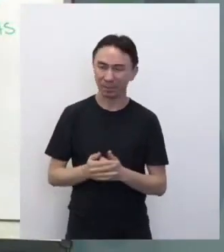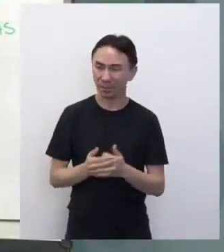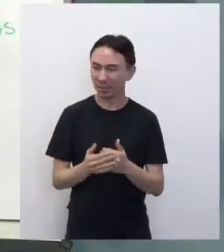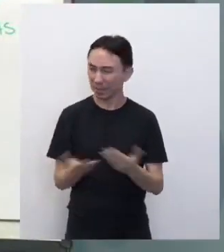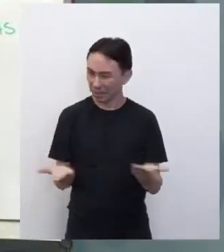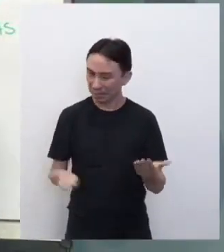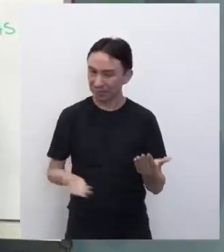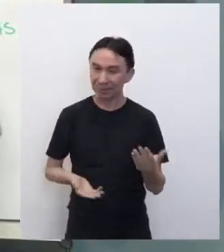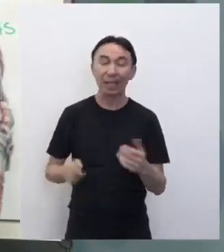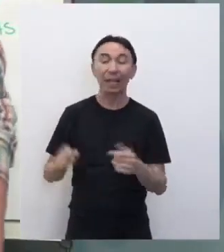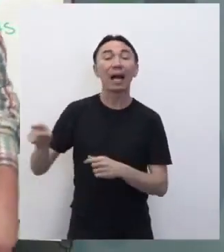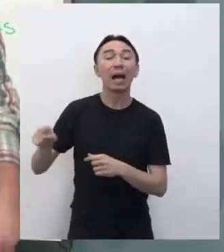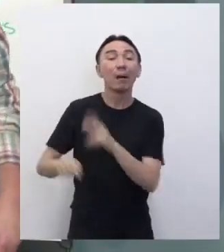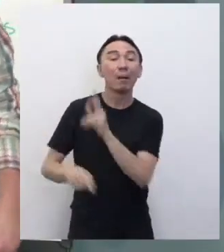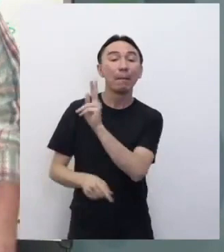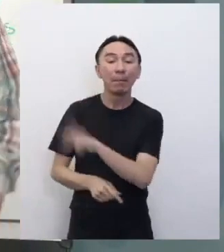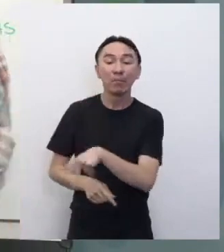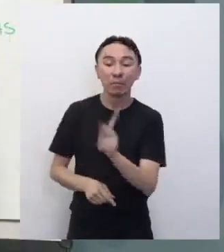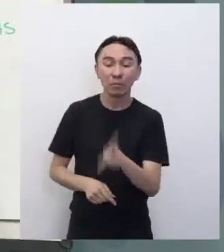da professora...